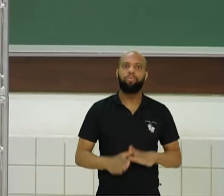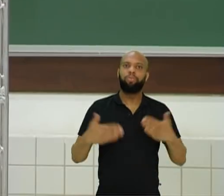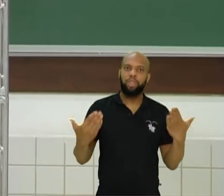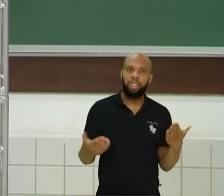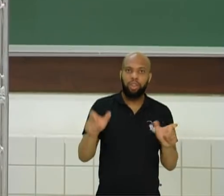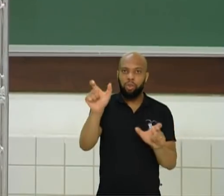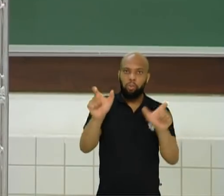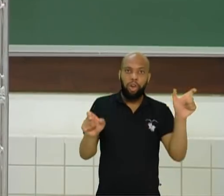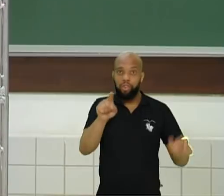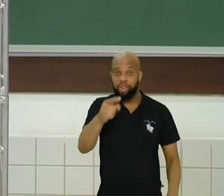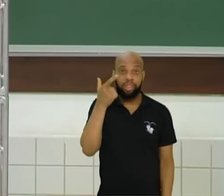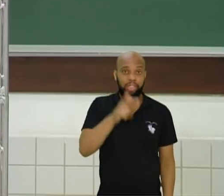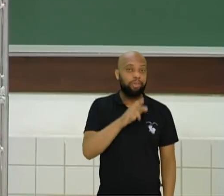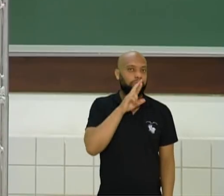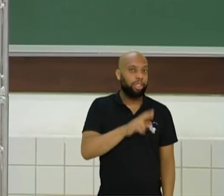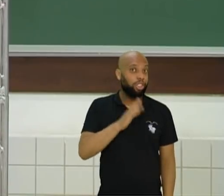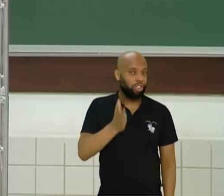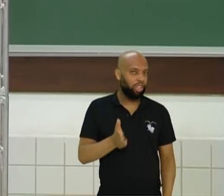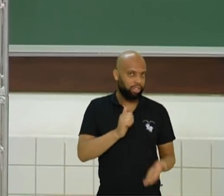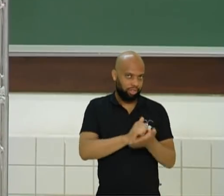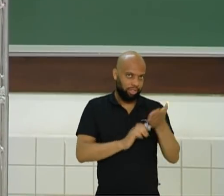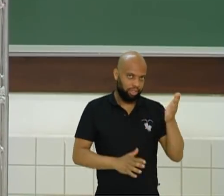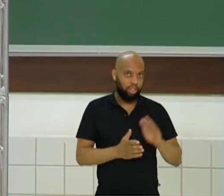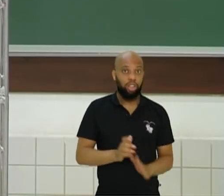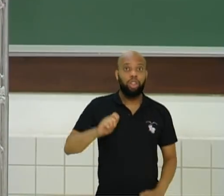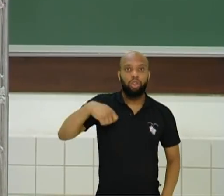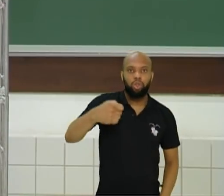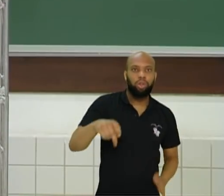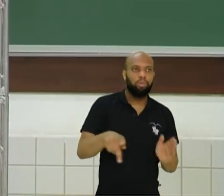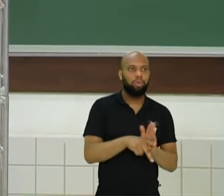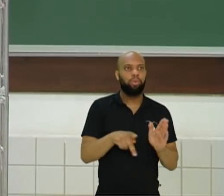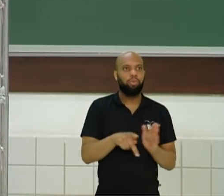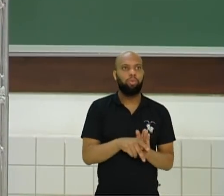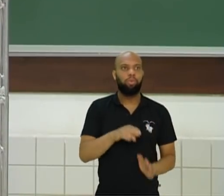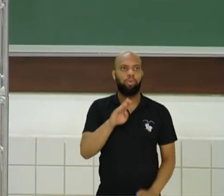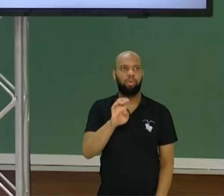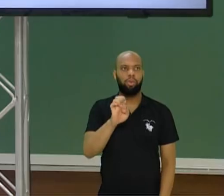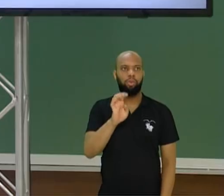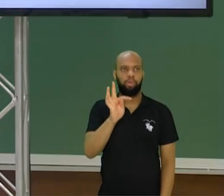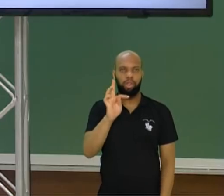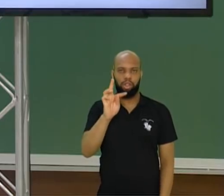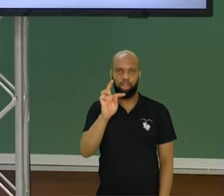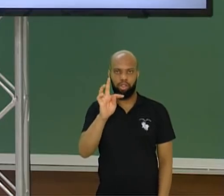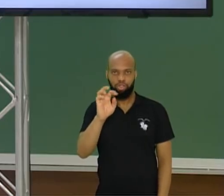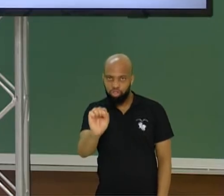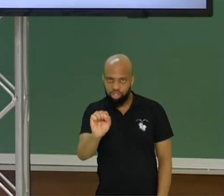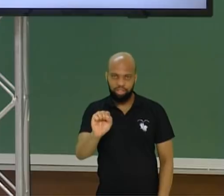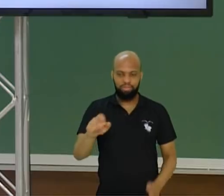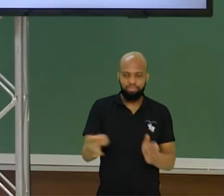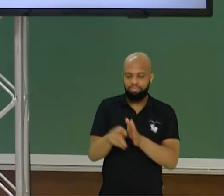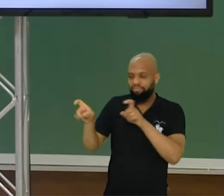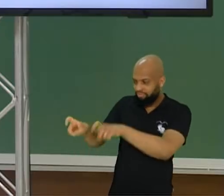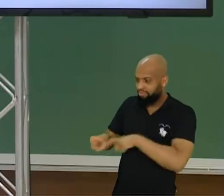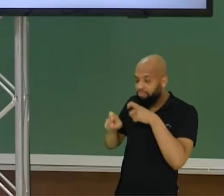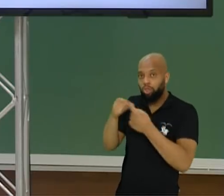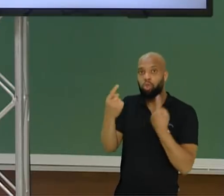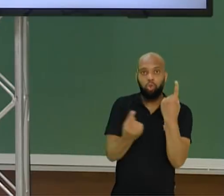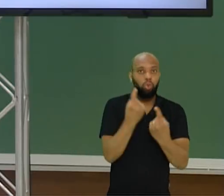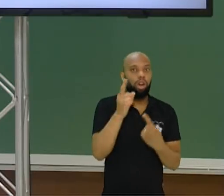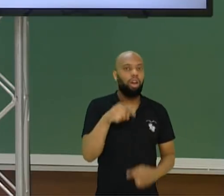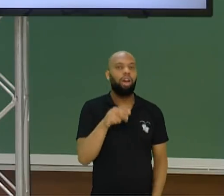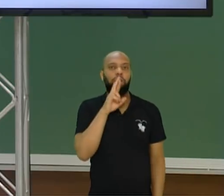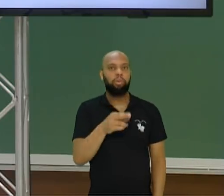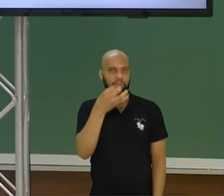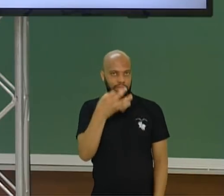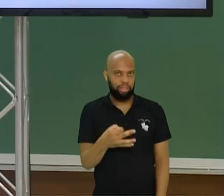Então, pessoal, conseguiram responder a atividade? Em relação aos belts agrícolas, né? Qual seria a opção correta?